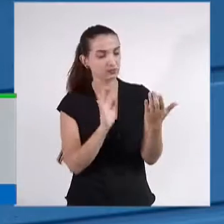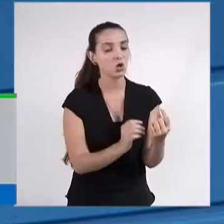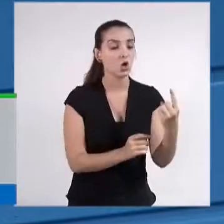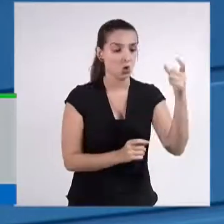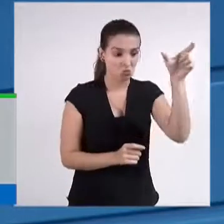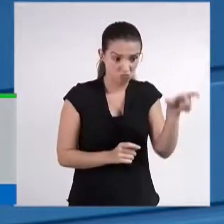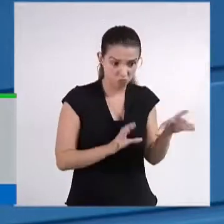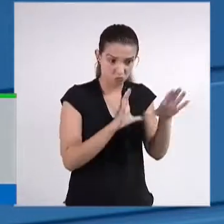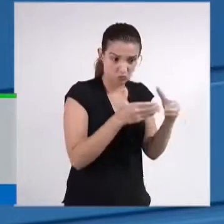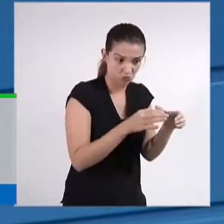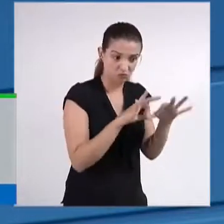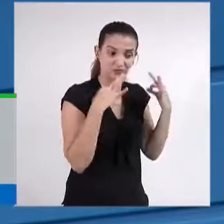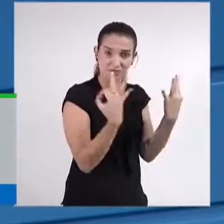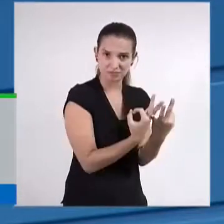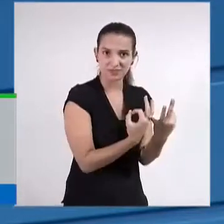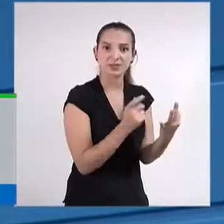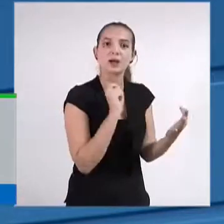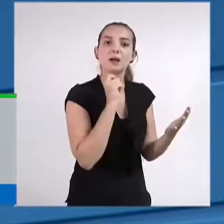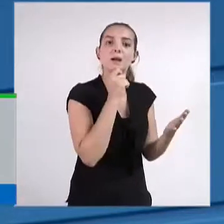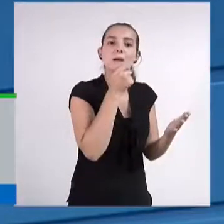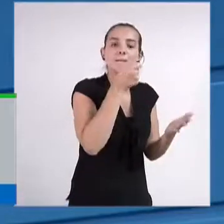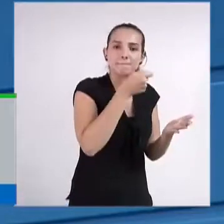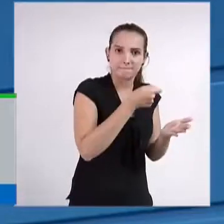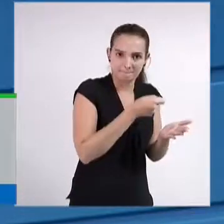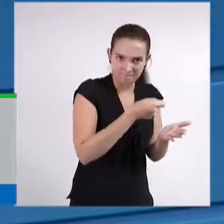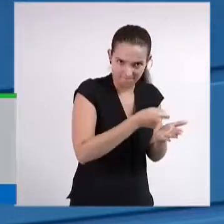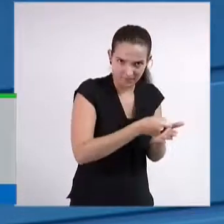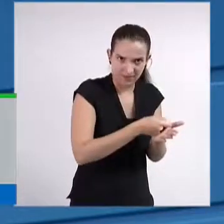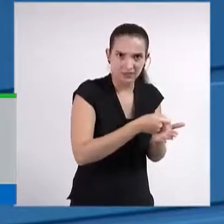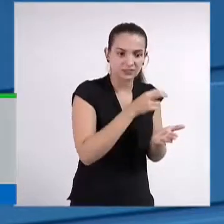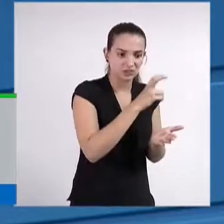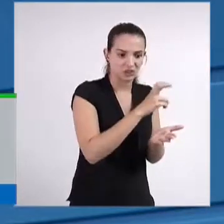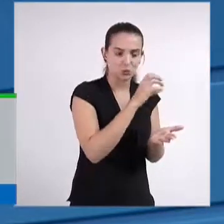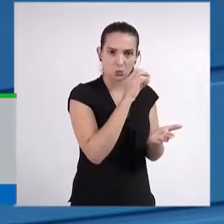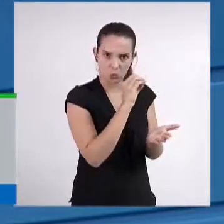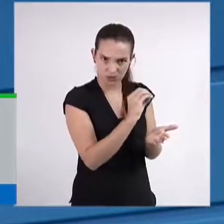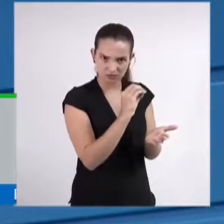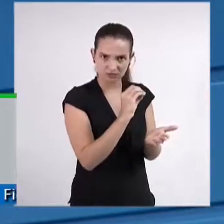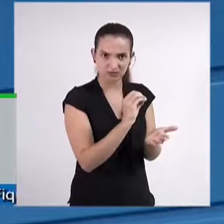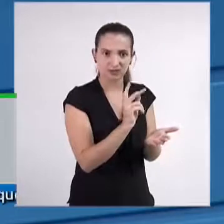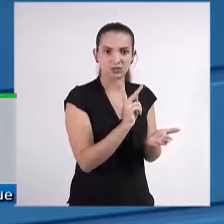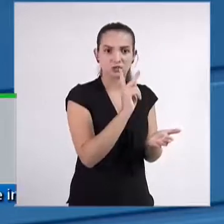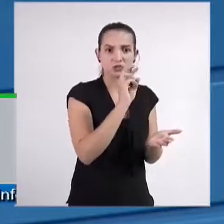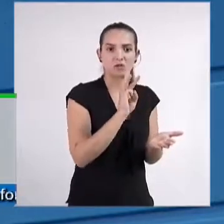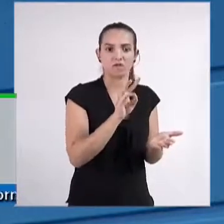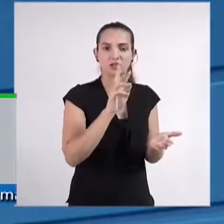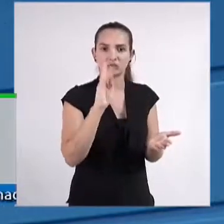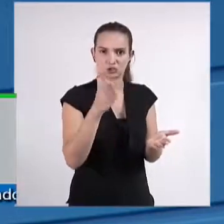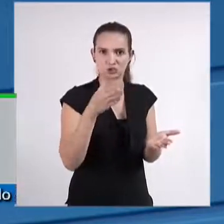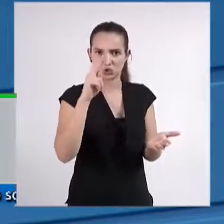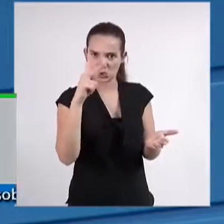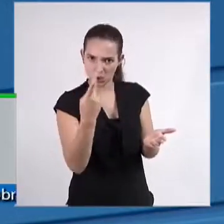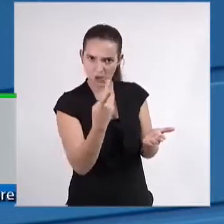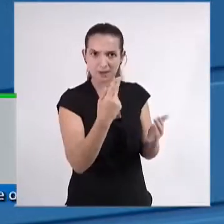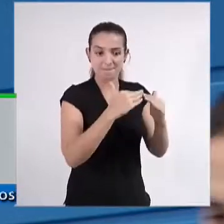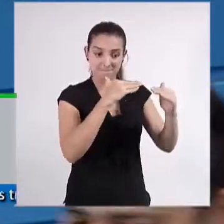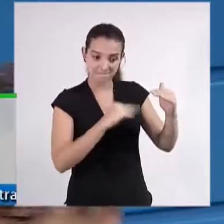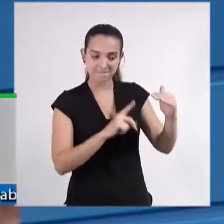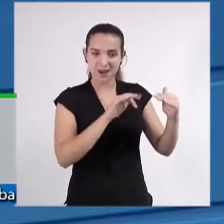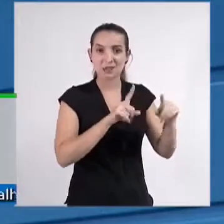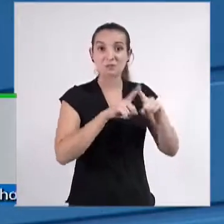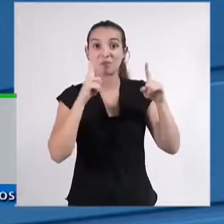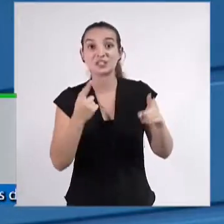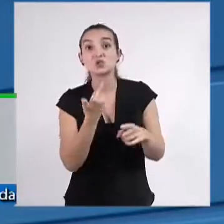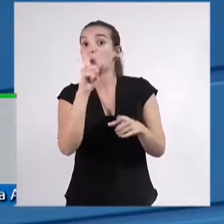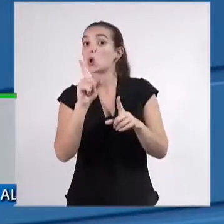mais, ela já vai pagar 17% de ICMS. Então, deputado, é uma situação que eu acho que nós deveríamos